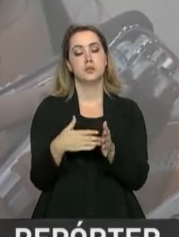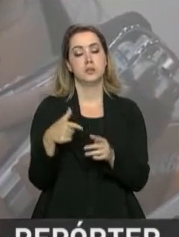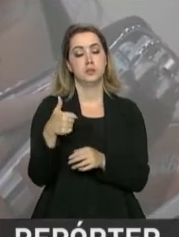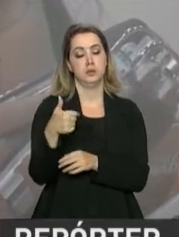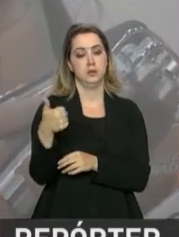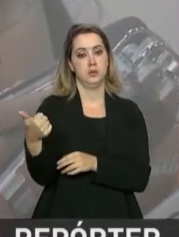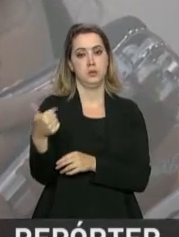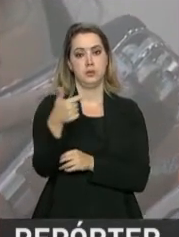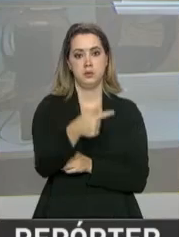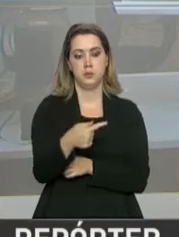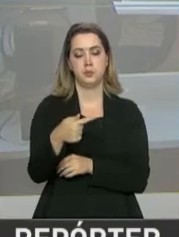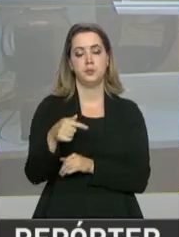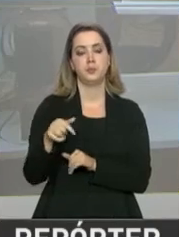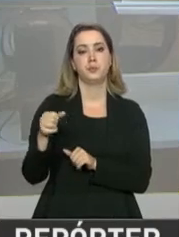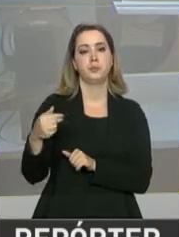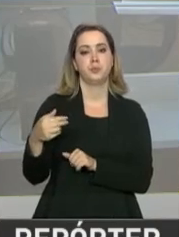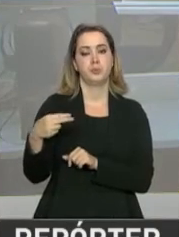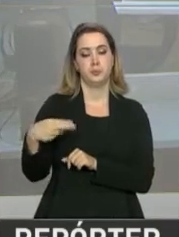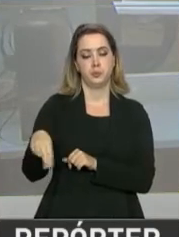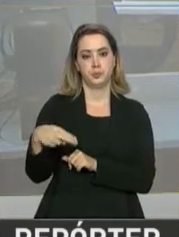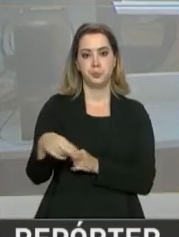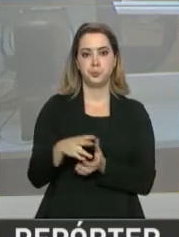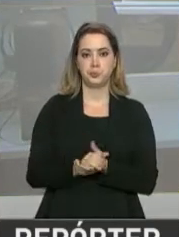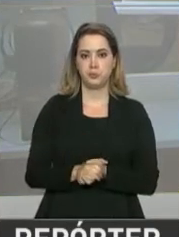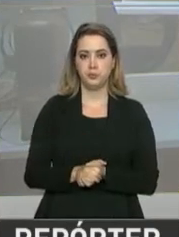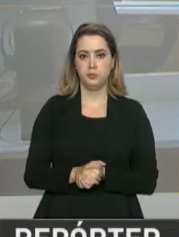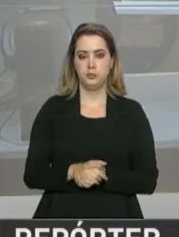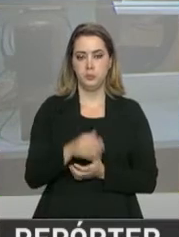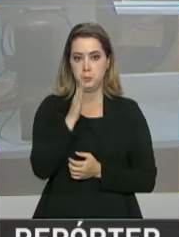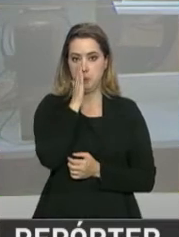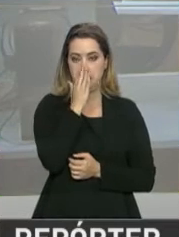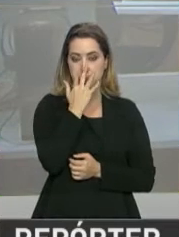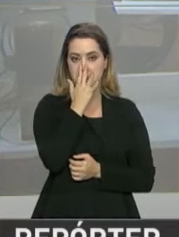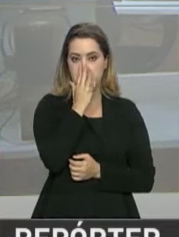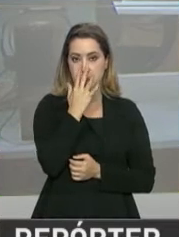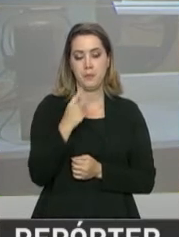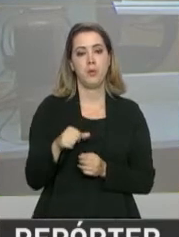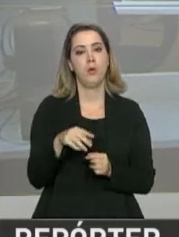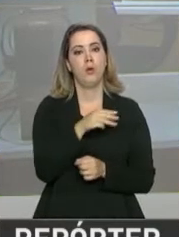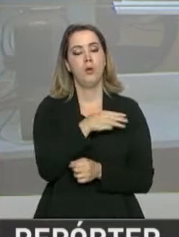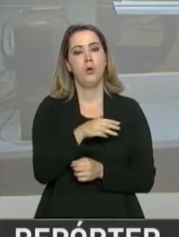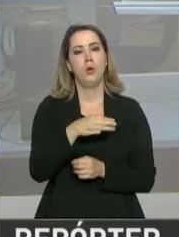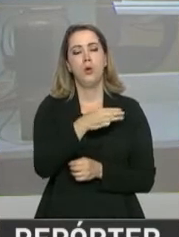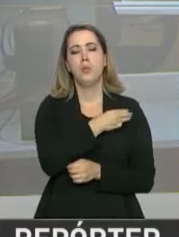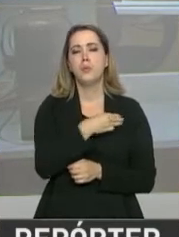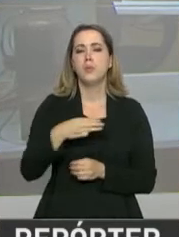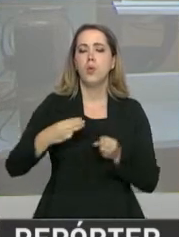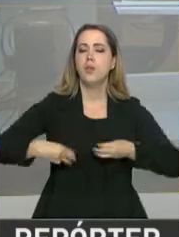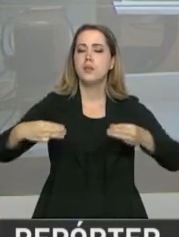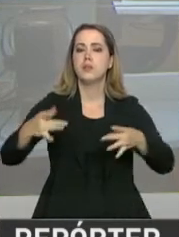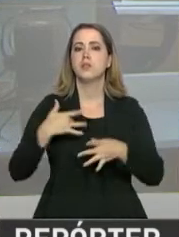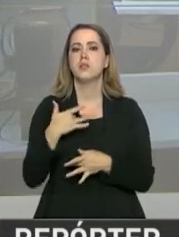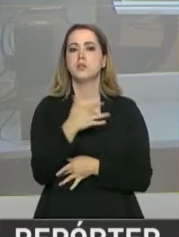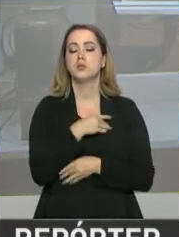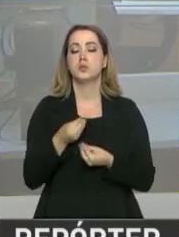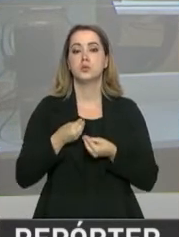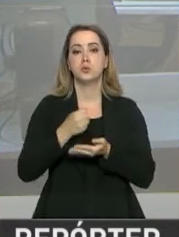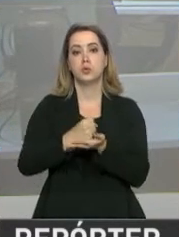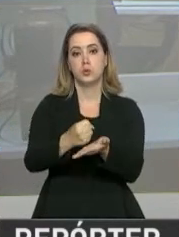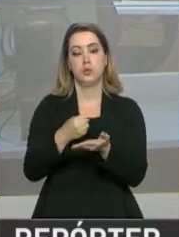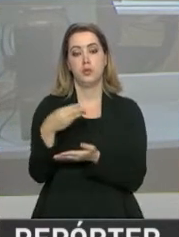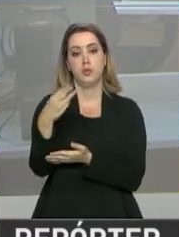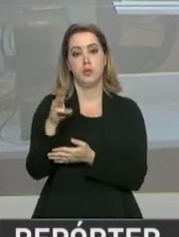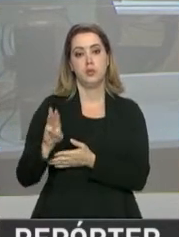dia 17 de novembro. O Ministério da Saúde vai disponibilizar 3 milhões e meio de testes rápidos